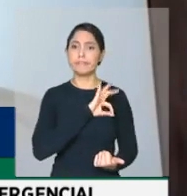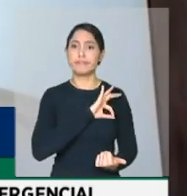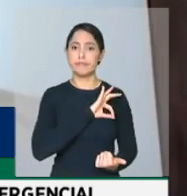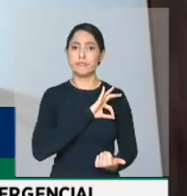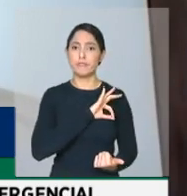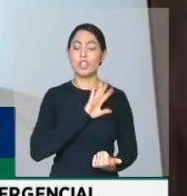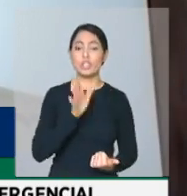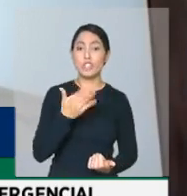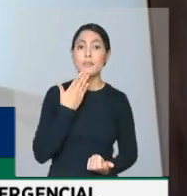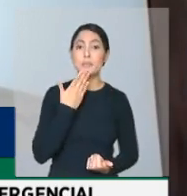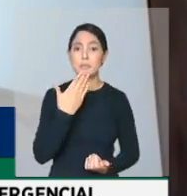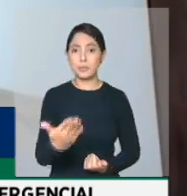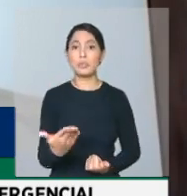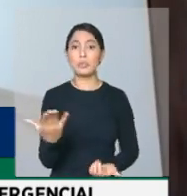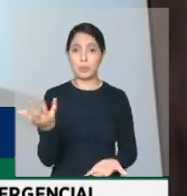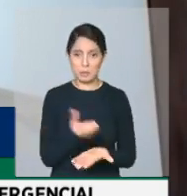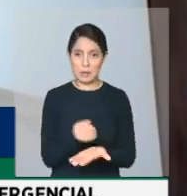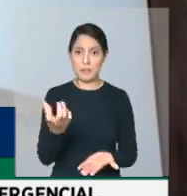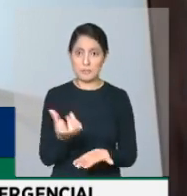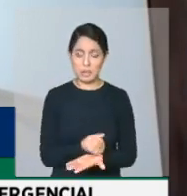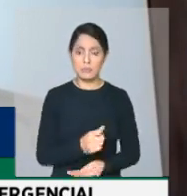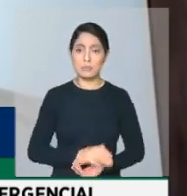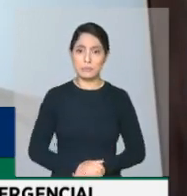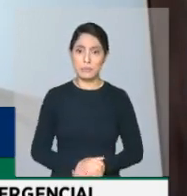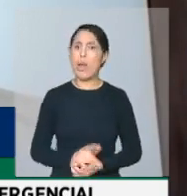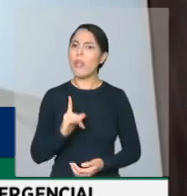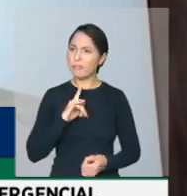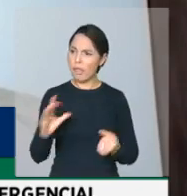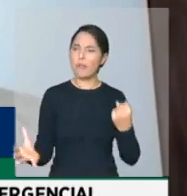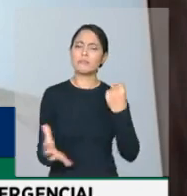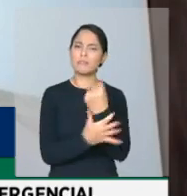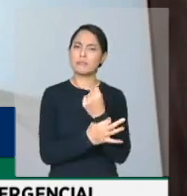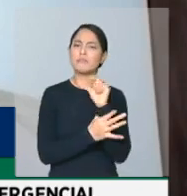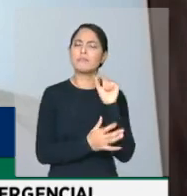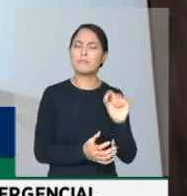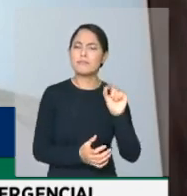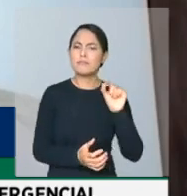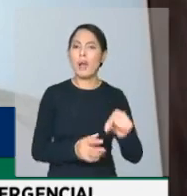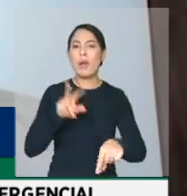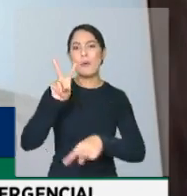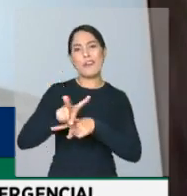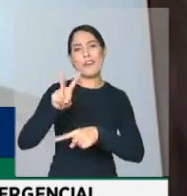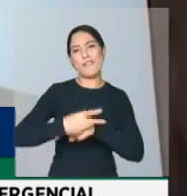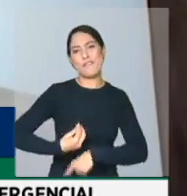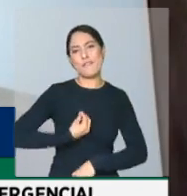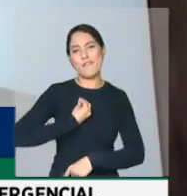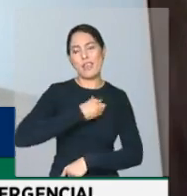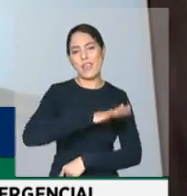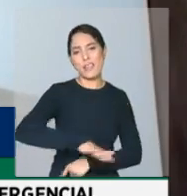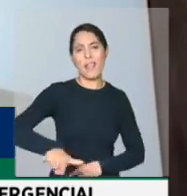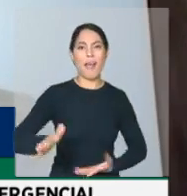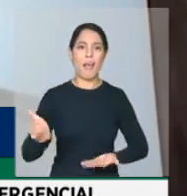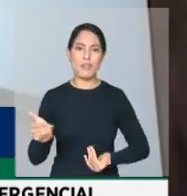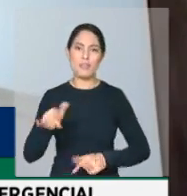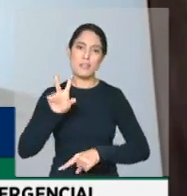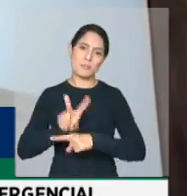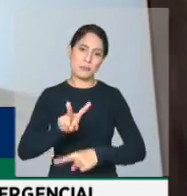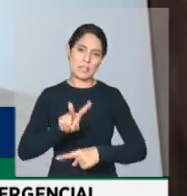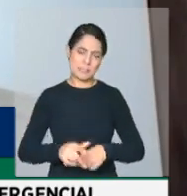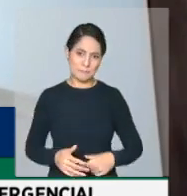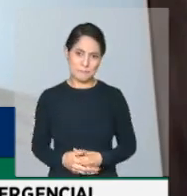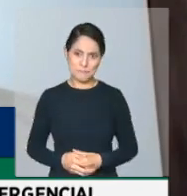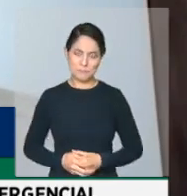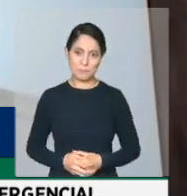do requerimento ao benefício, assegura-se e promove-se a devida proteção das crianças e adolescentes. E